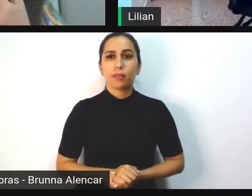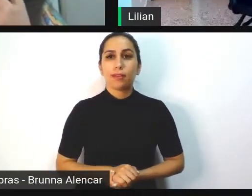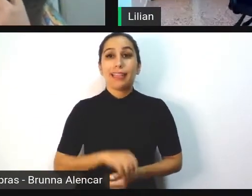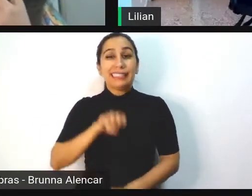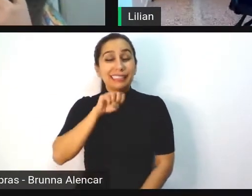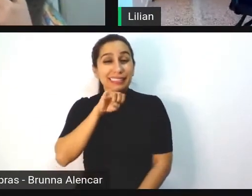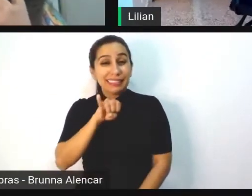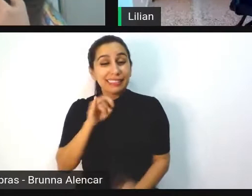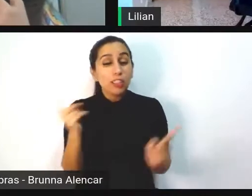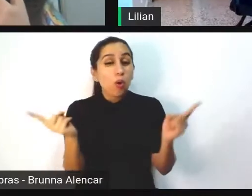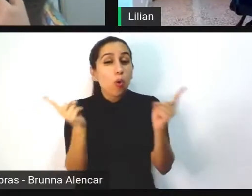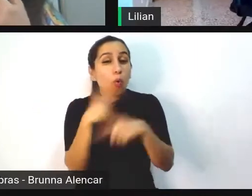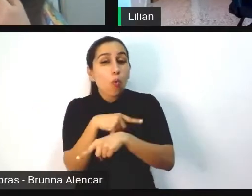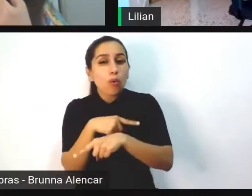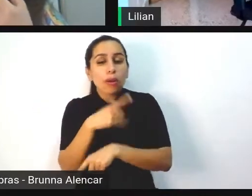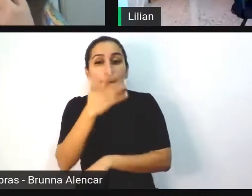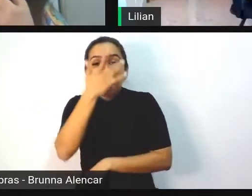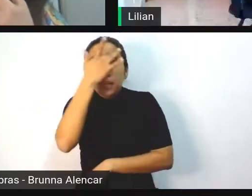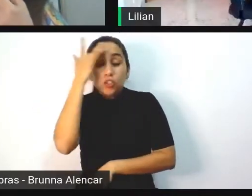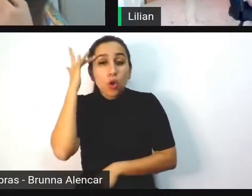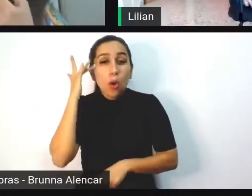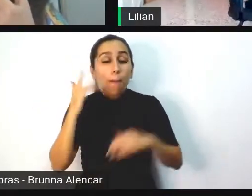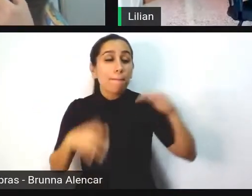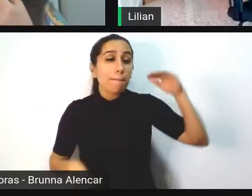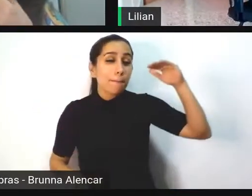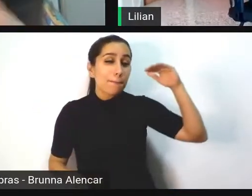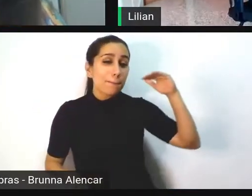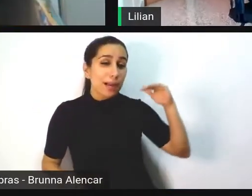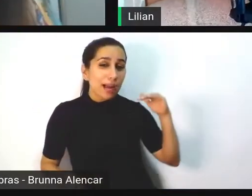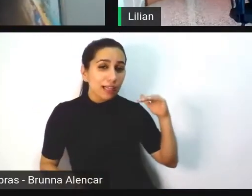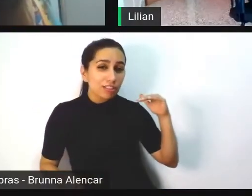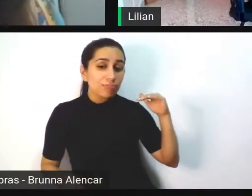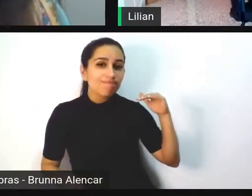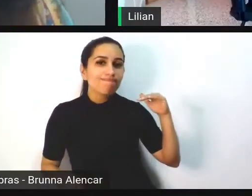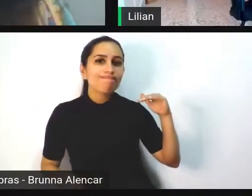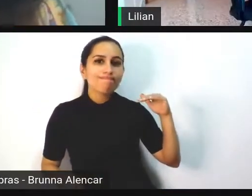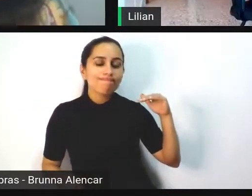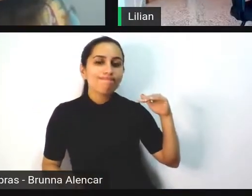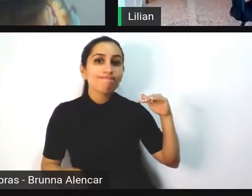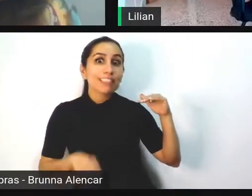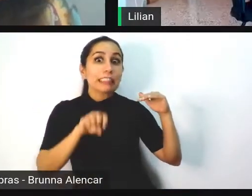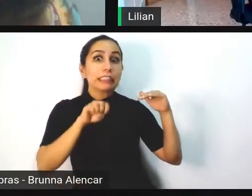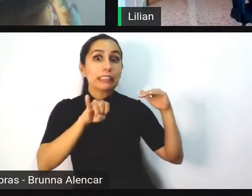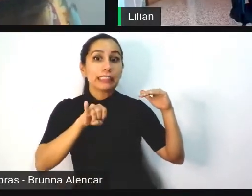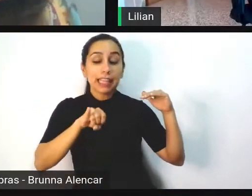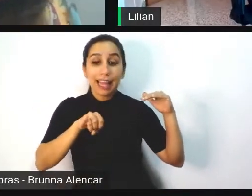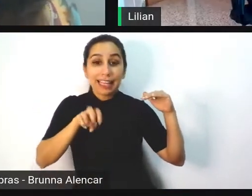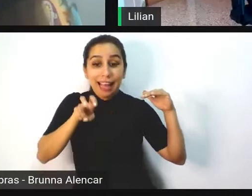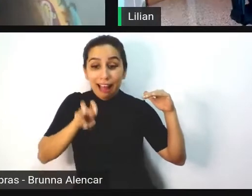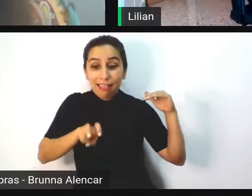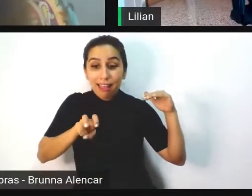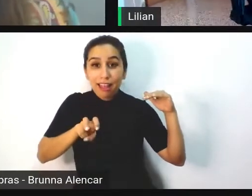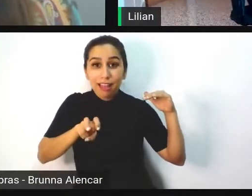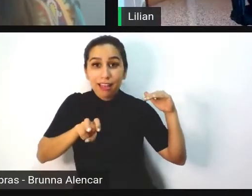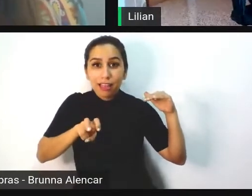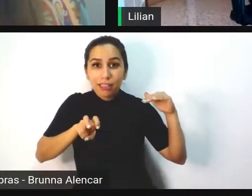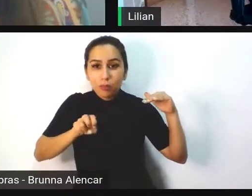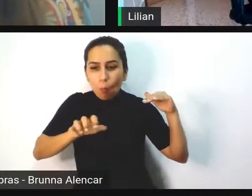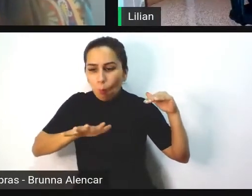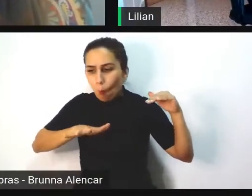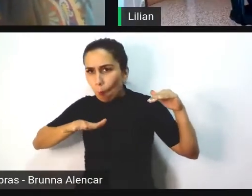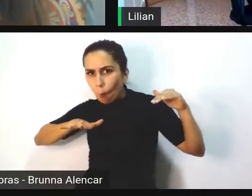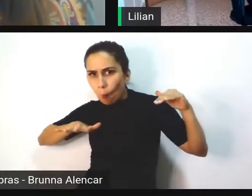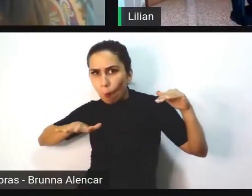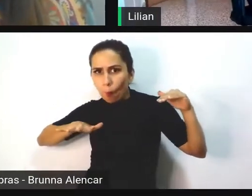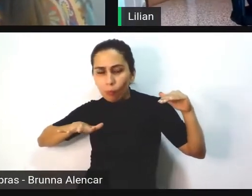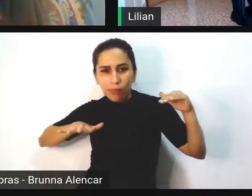muito baixa, né, e o assento for muito profundo para ela, vão acontecer 2 problemas.